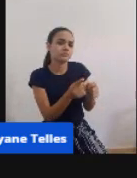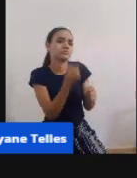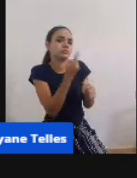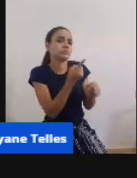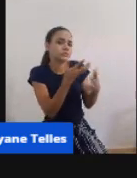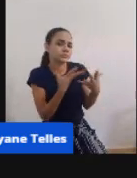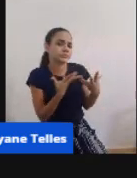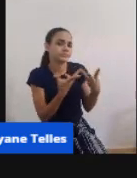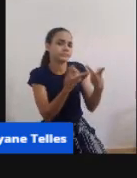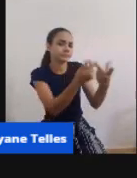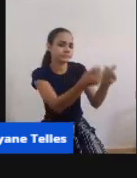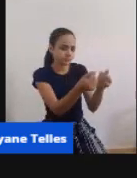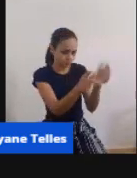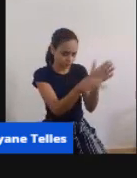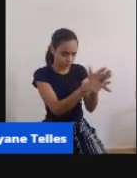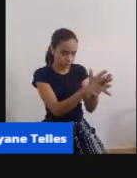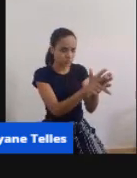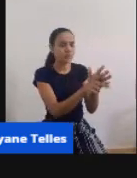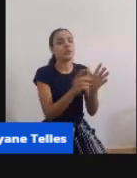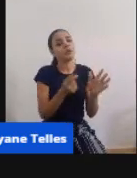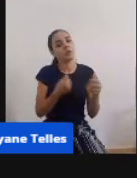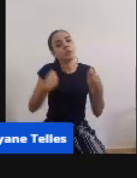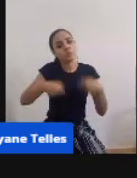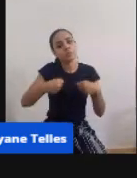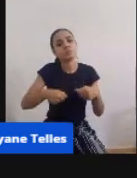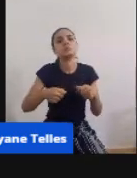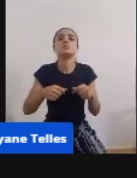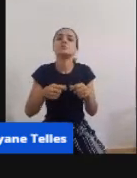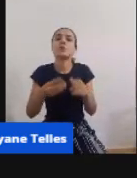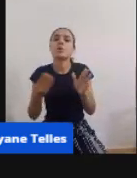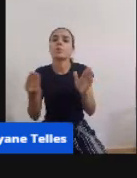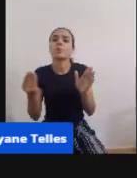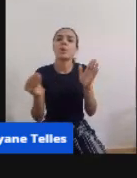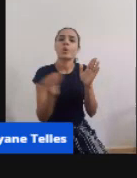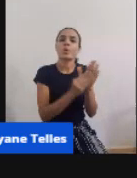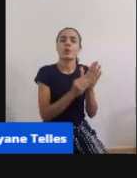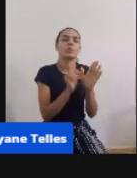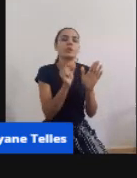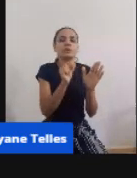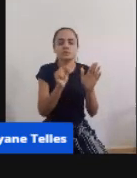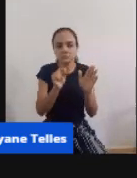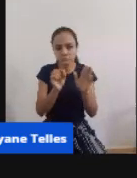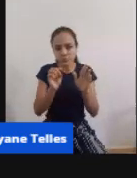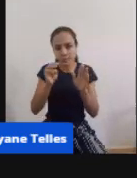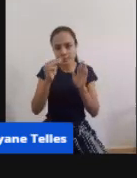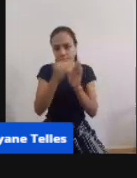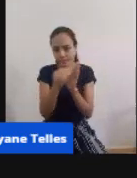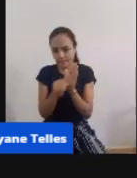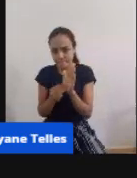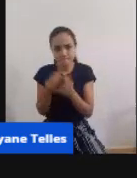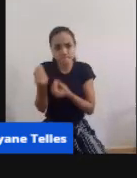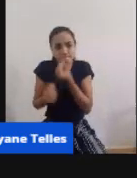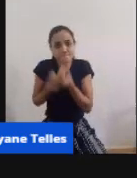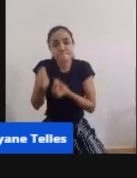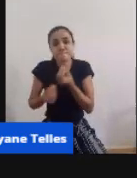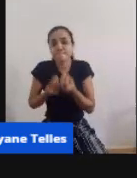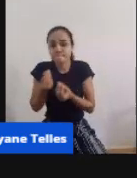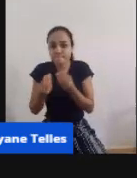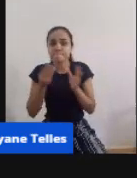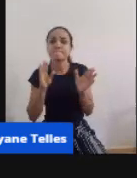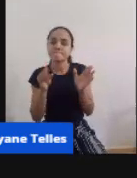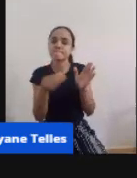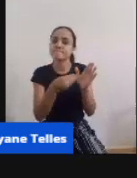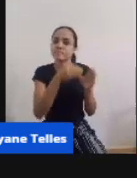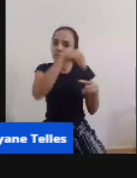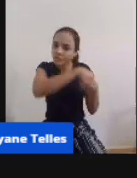os procedimentos metodológicos referente a essa habilidade. Tá? Veja que nesse procedimento